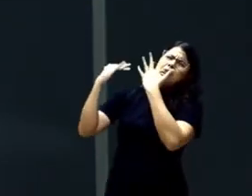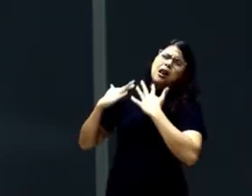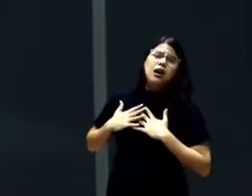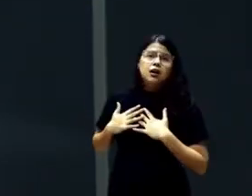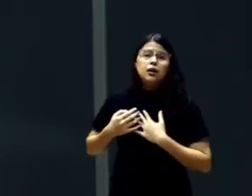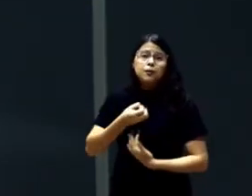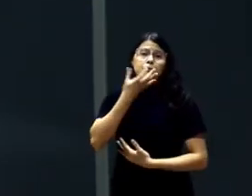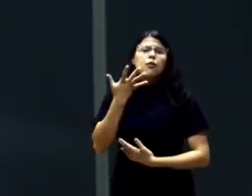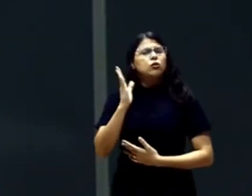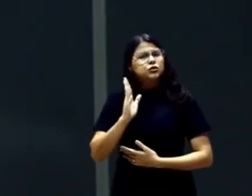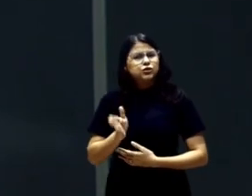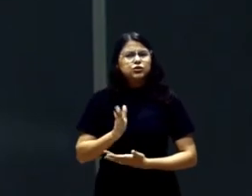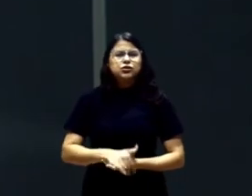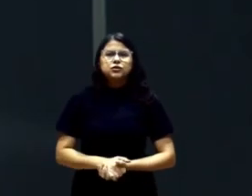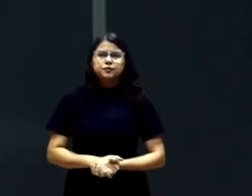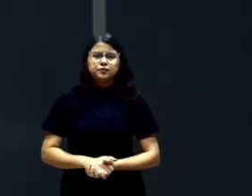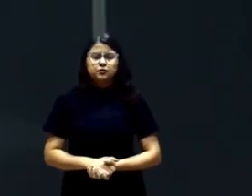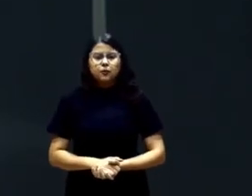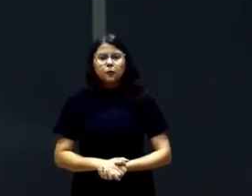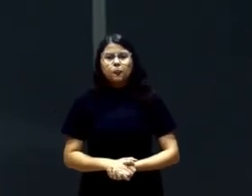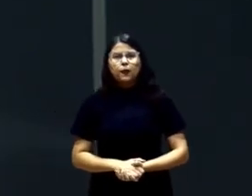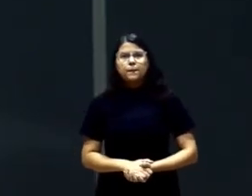E para concluirmos,